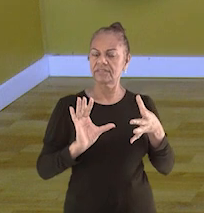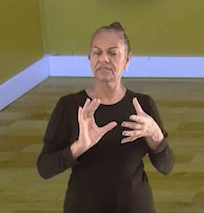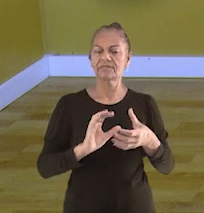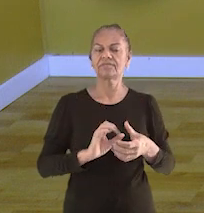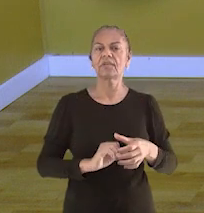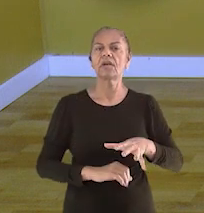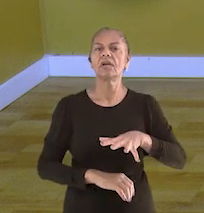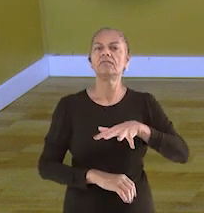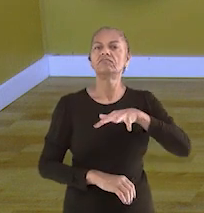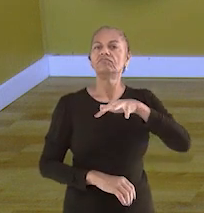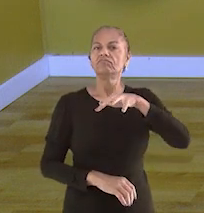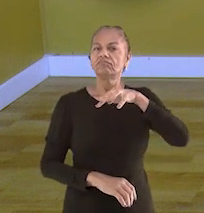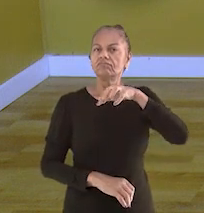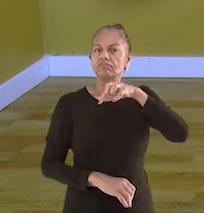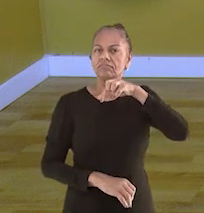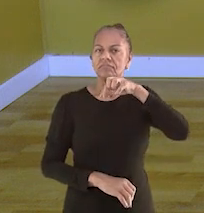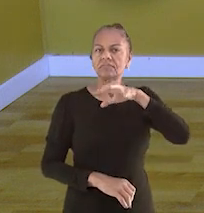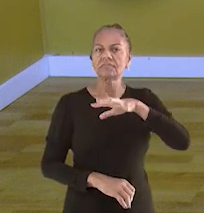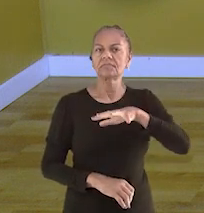Respira.